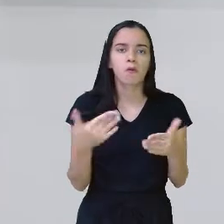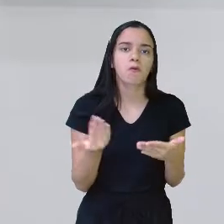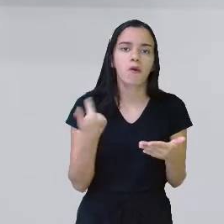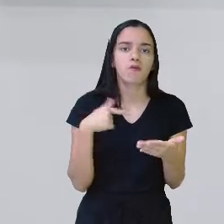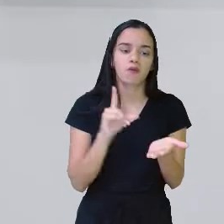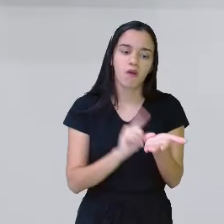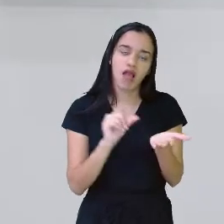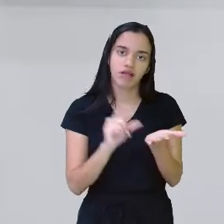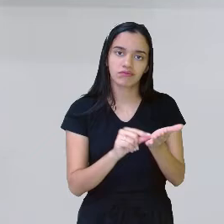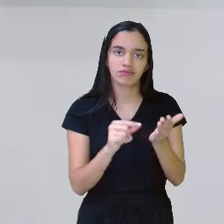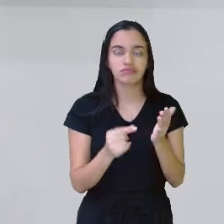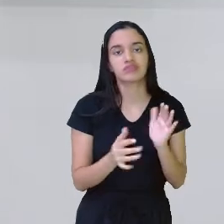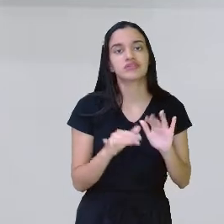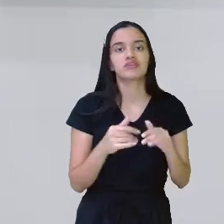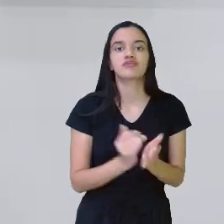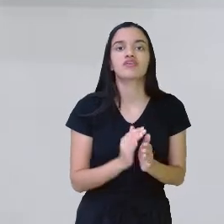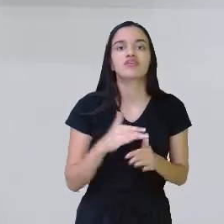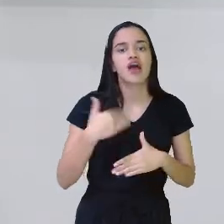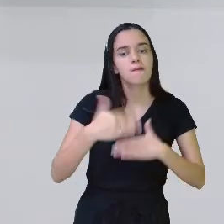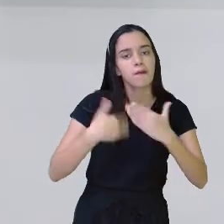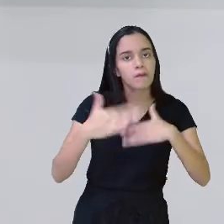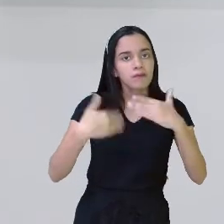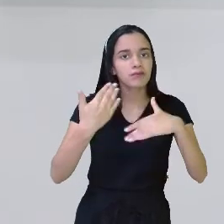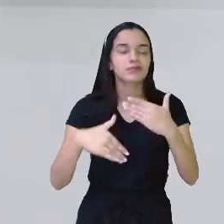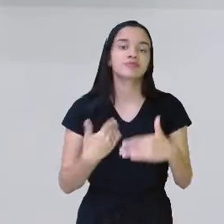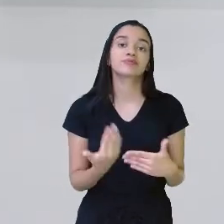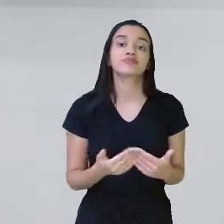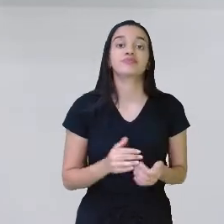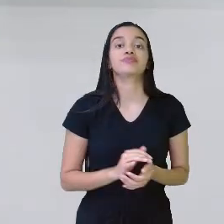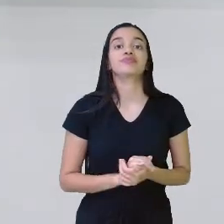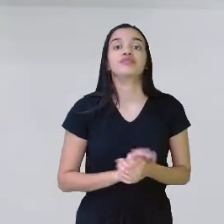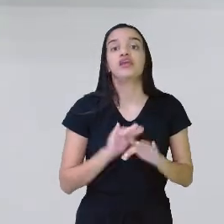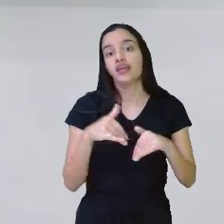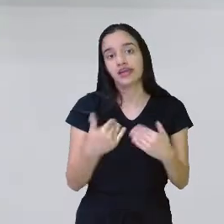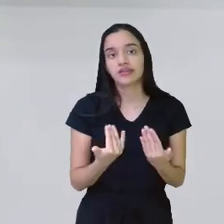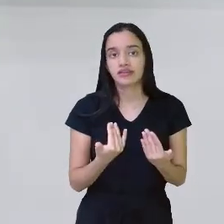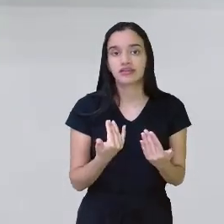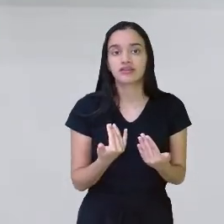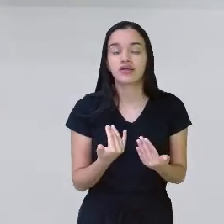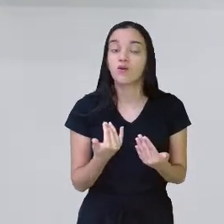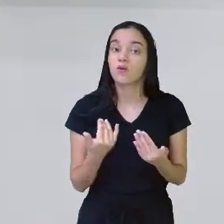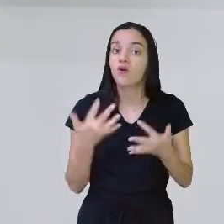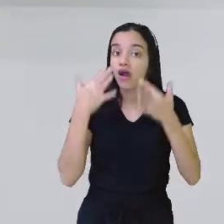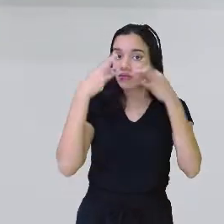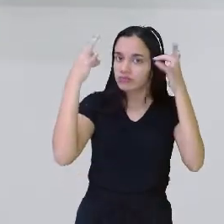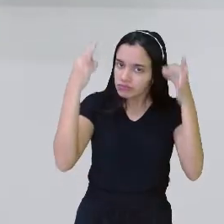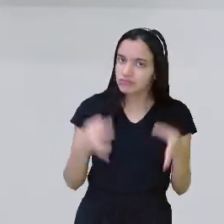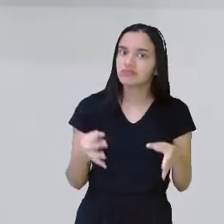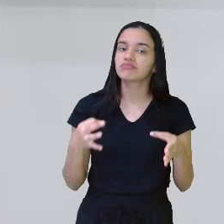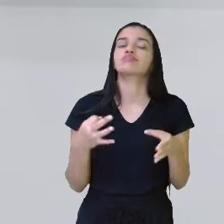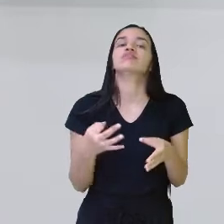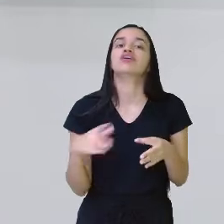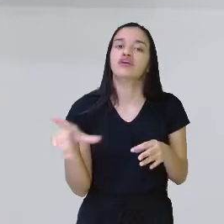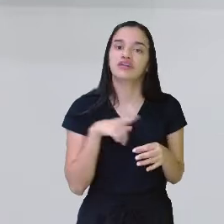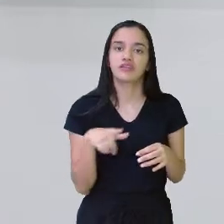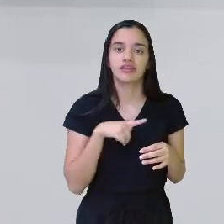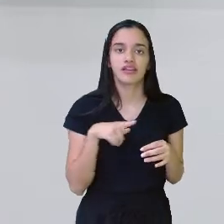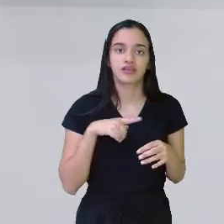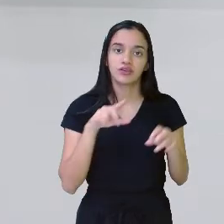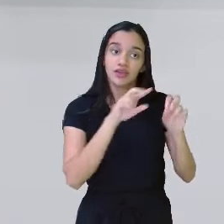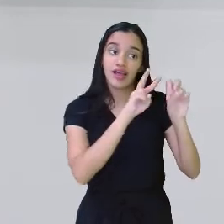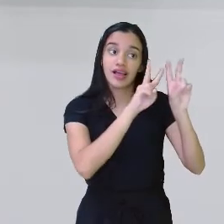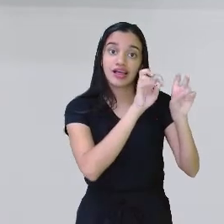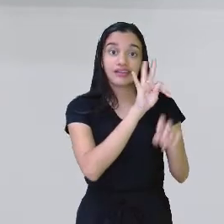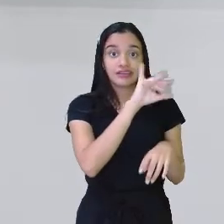o artigo vai discorrer, né? Vai falar. Então, atenção a isso. Tema e título são